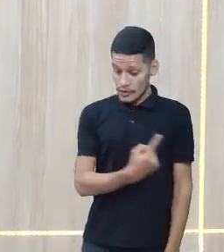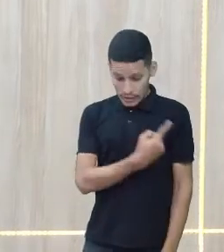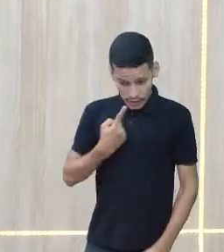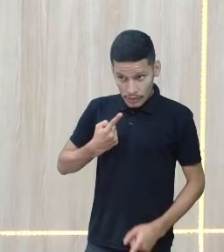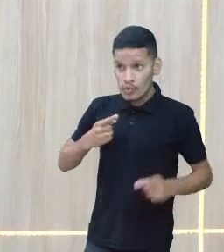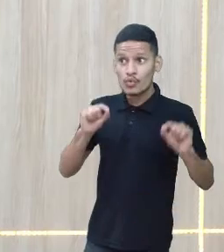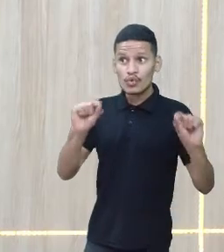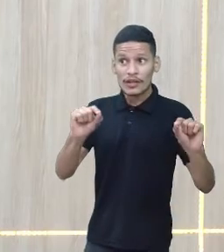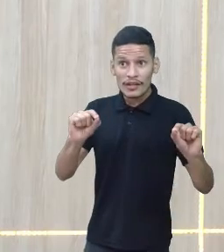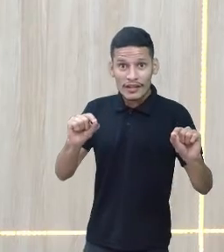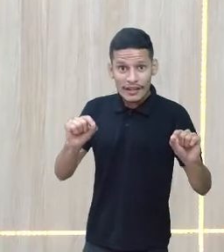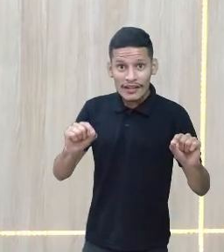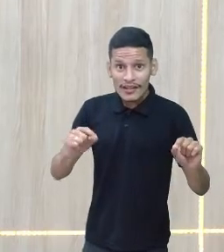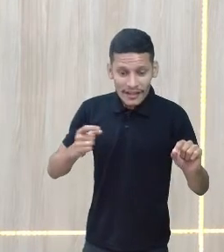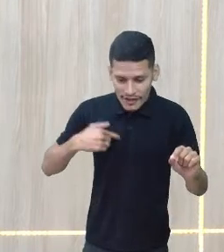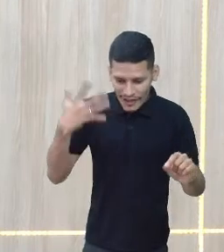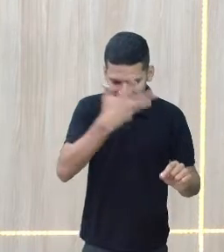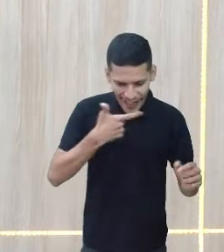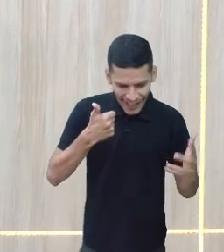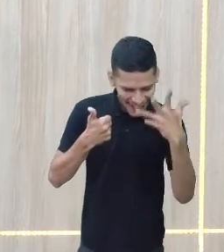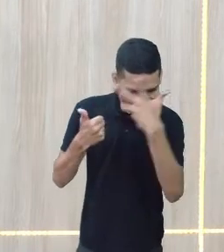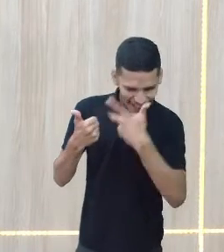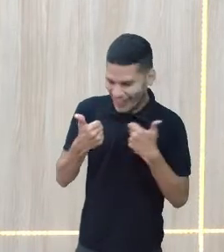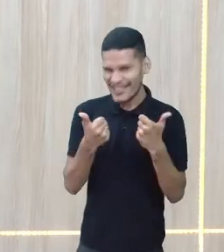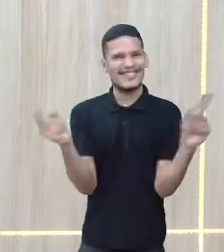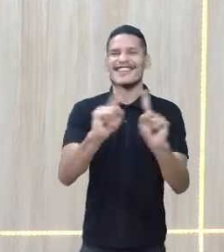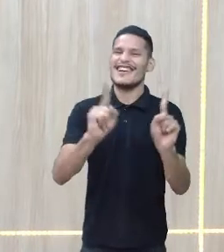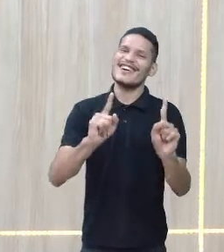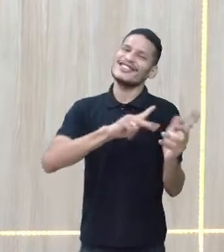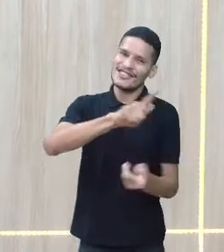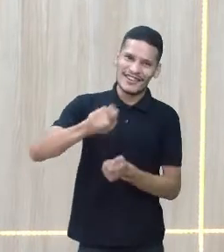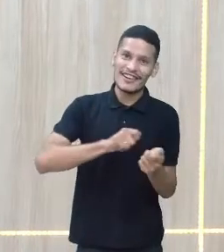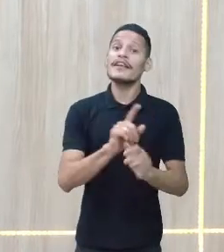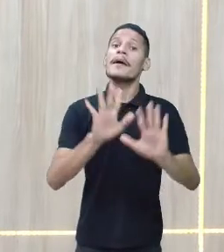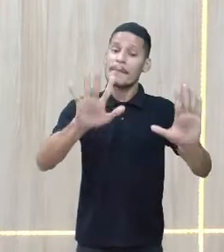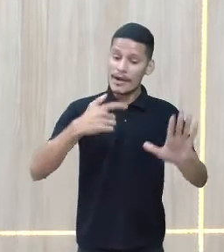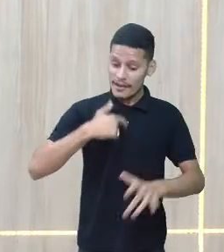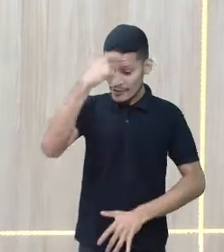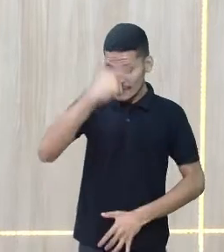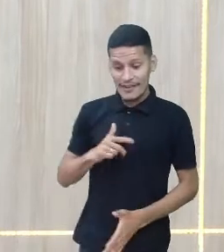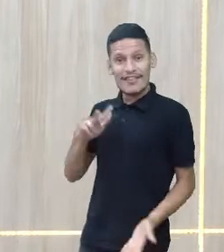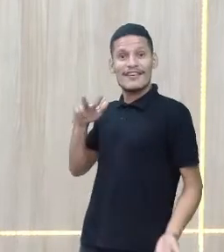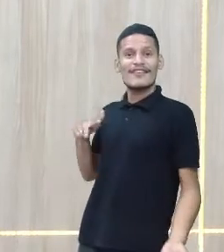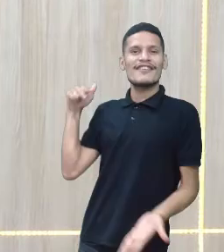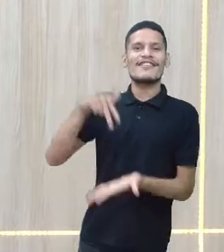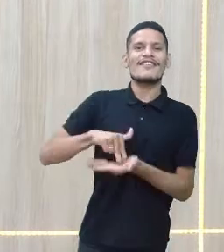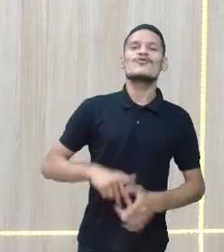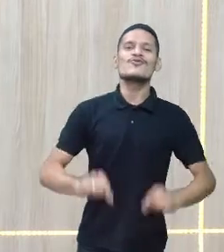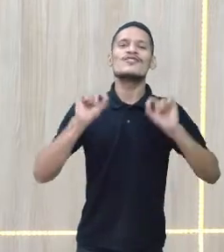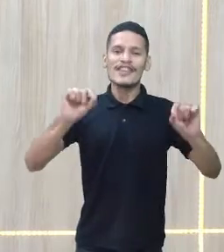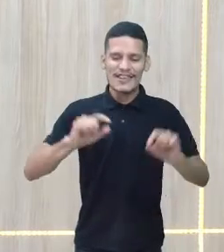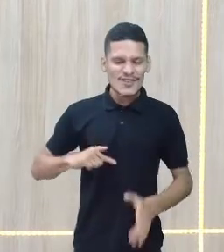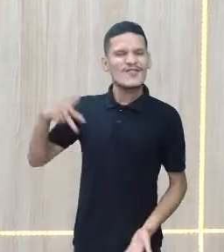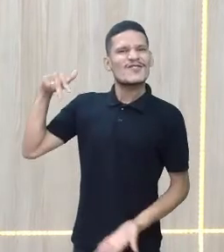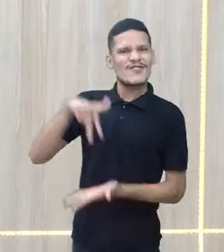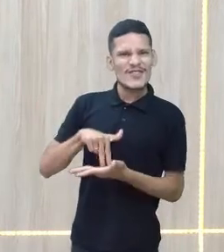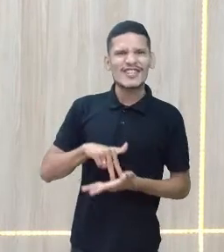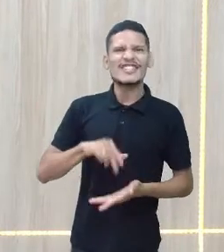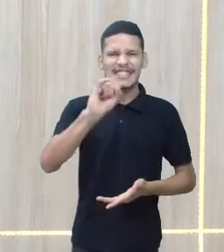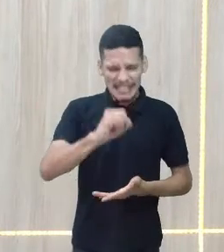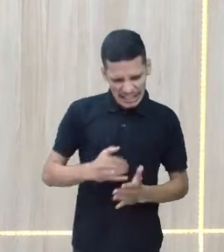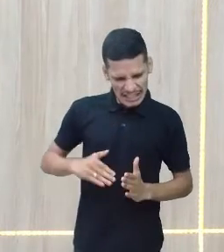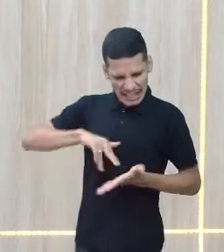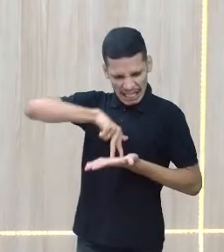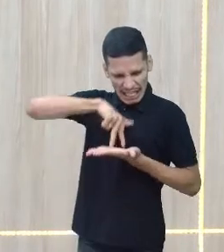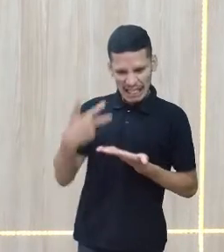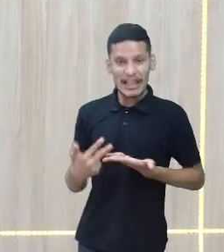sou o rostinho lindo da geografia, mas estou aqui, viu? Estou na área, se derrubar é